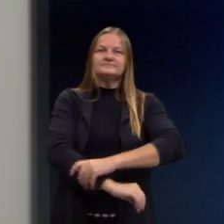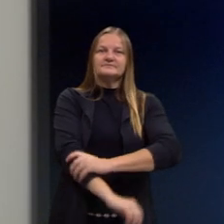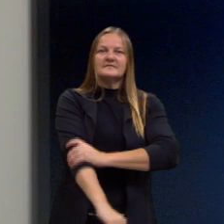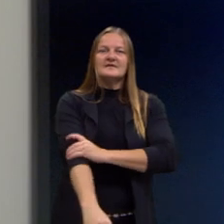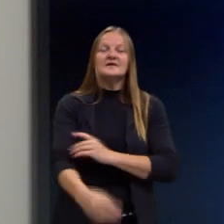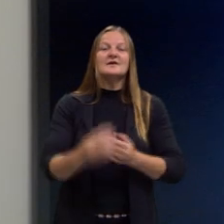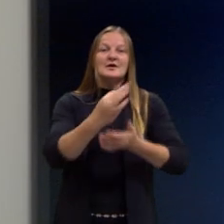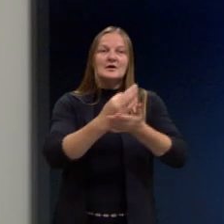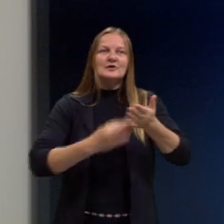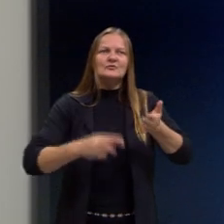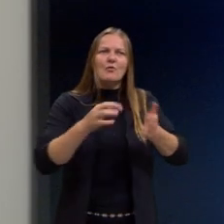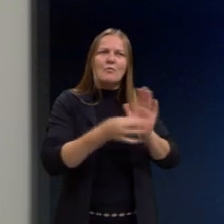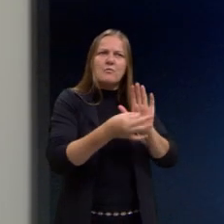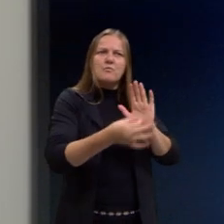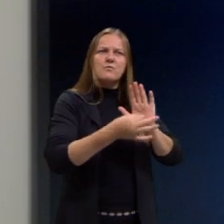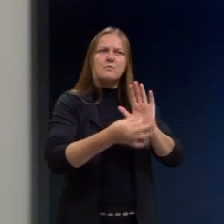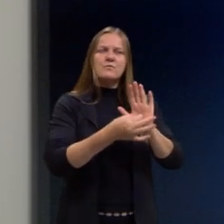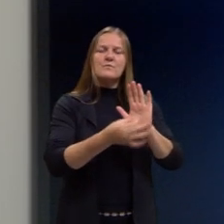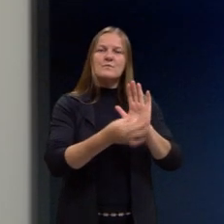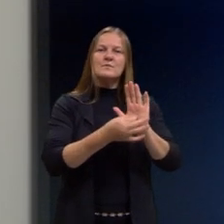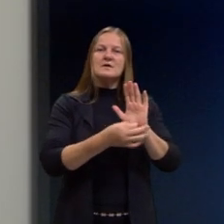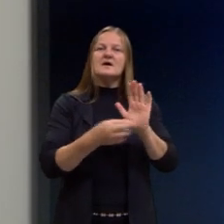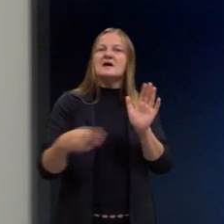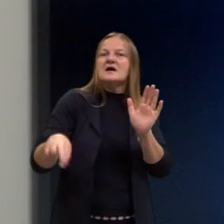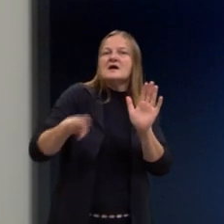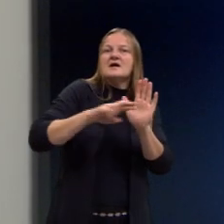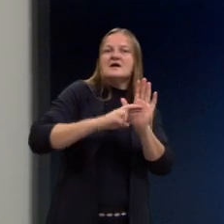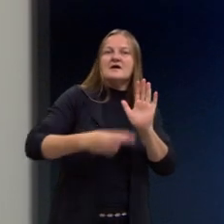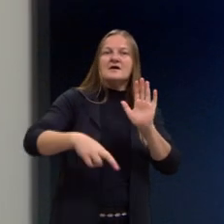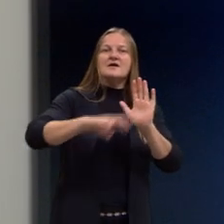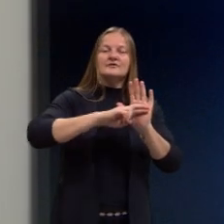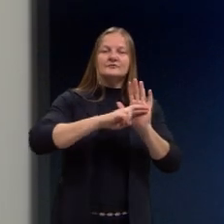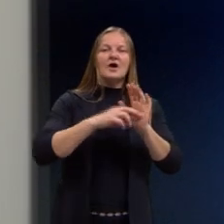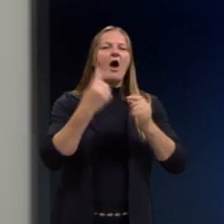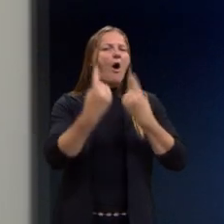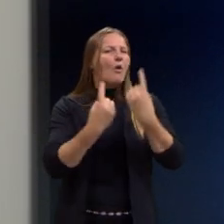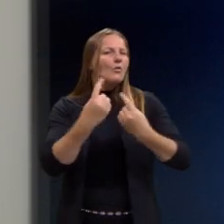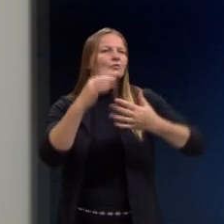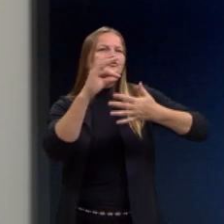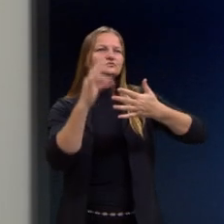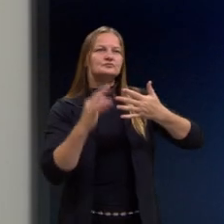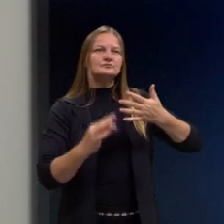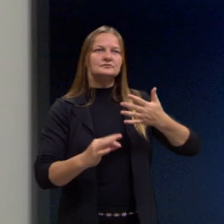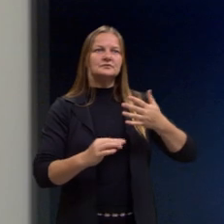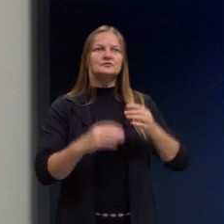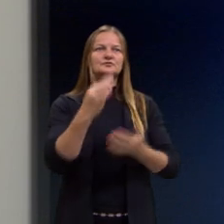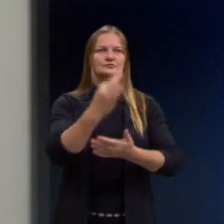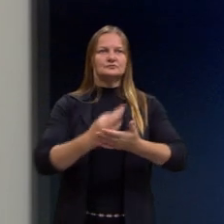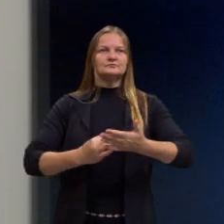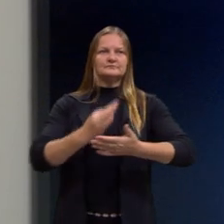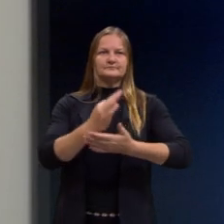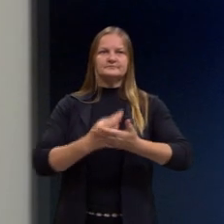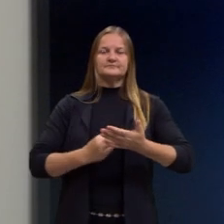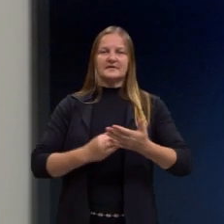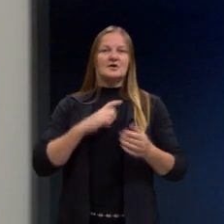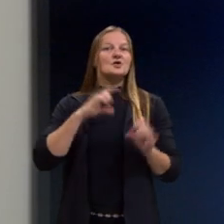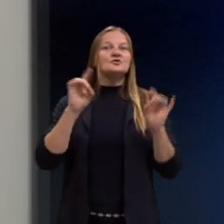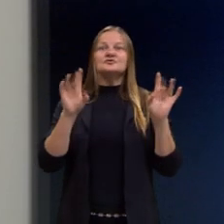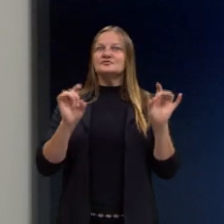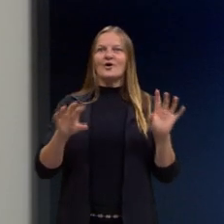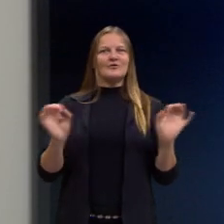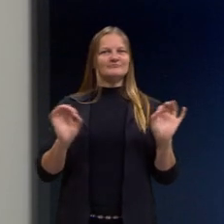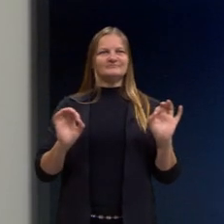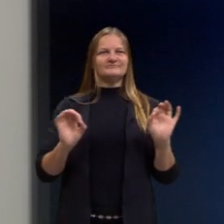é necessário que se retome alguns elementos do texto Mas isso não